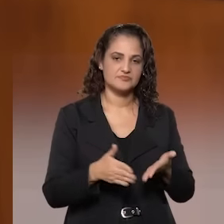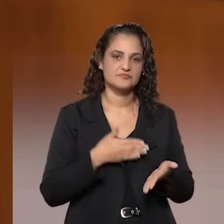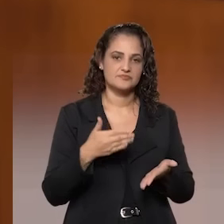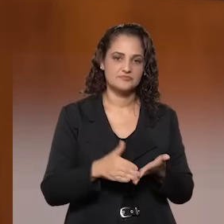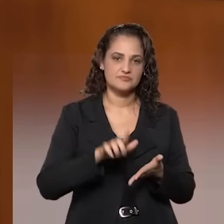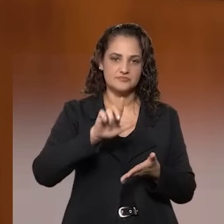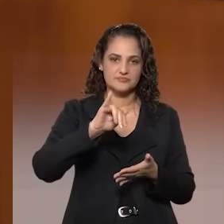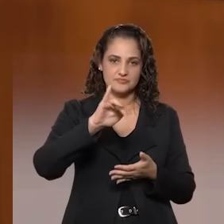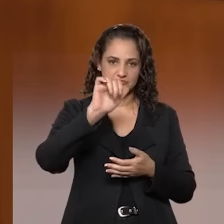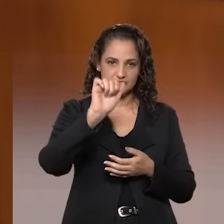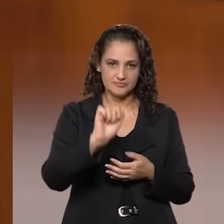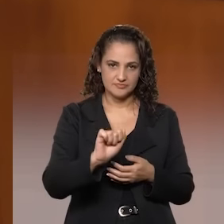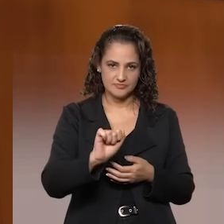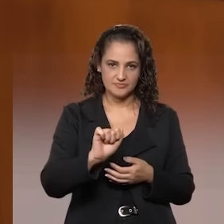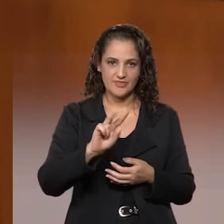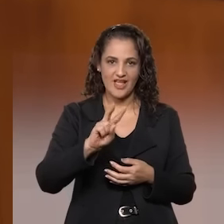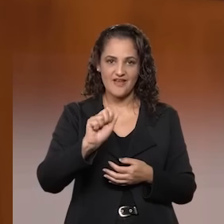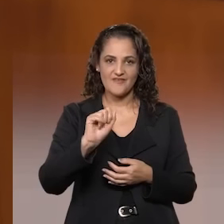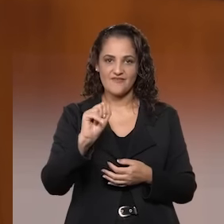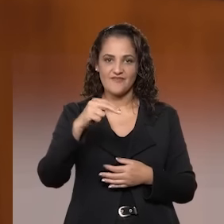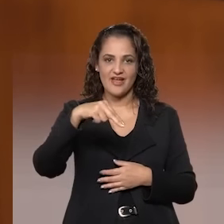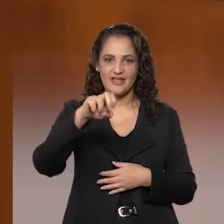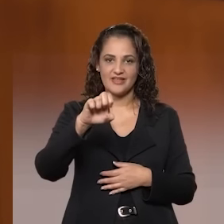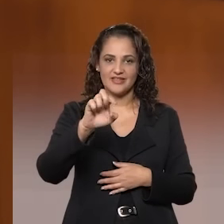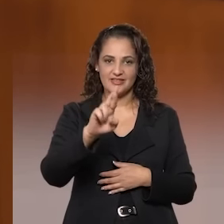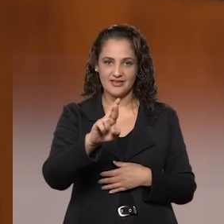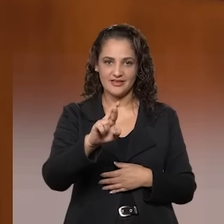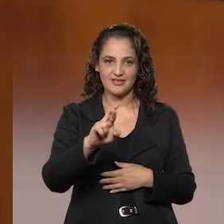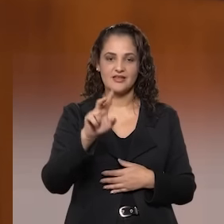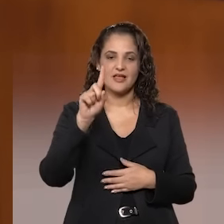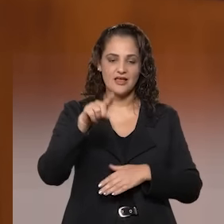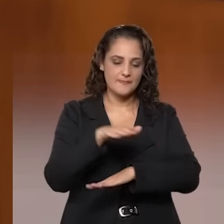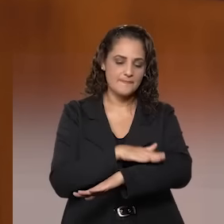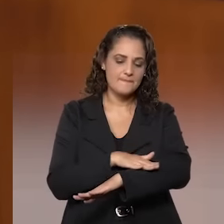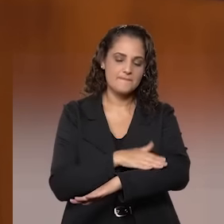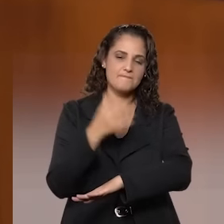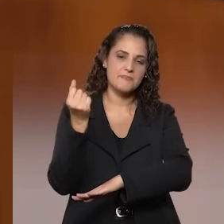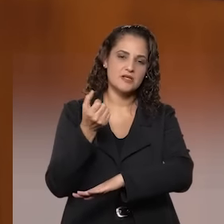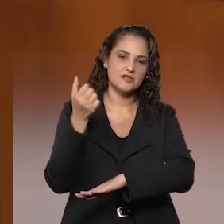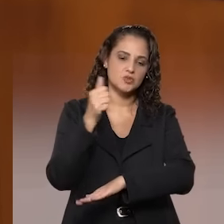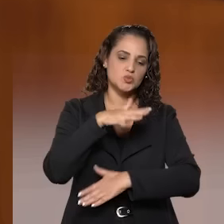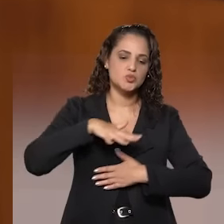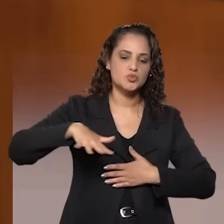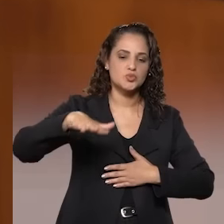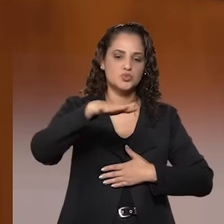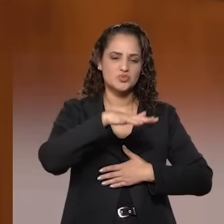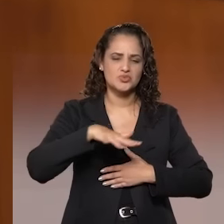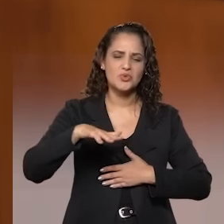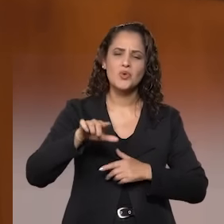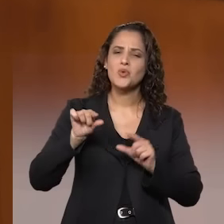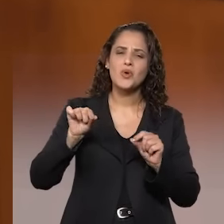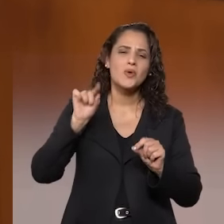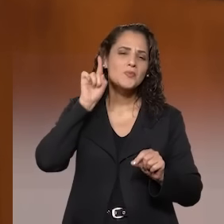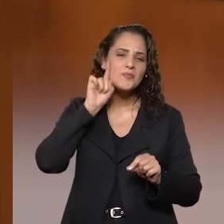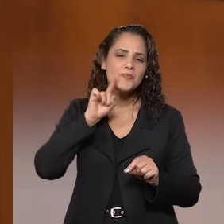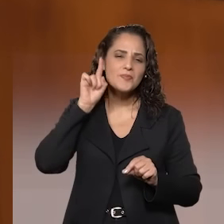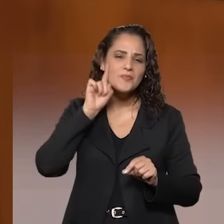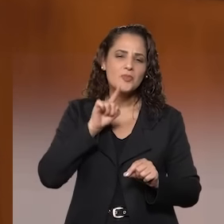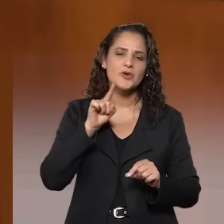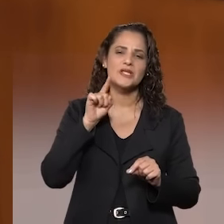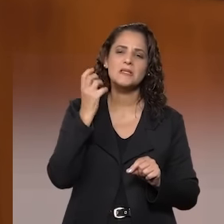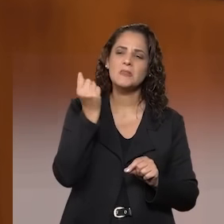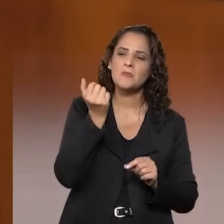da Lia Weiner suman que é branquitude entre o encardido o branco e o